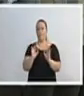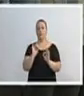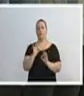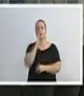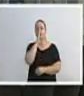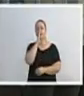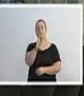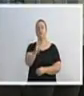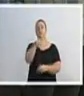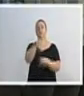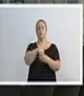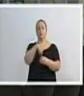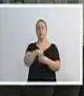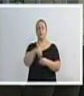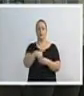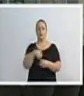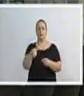a votação.